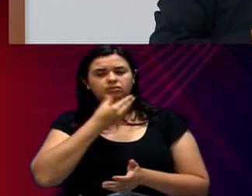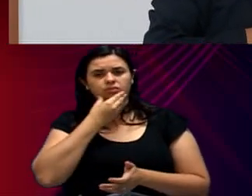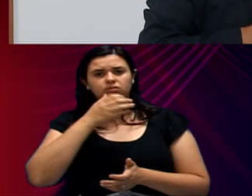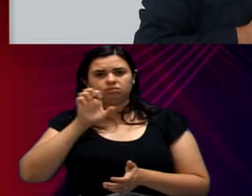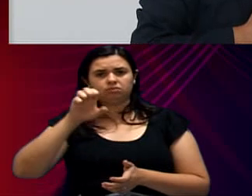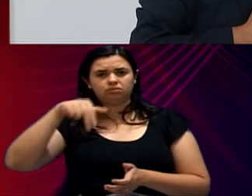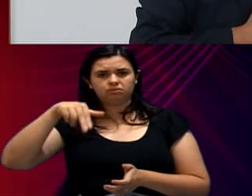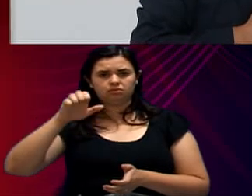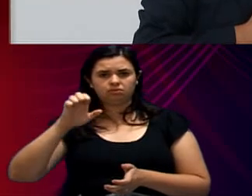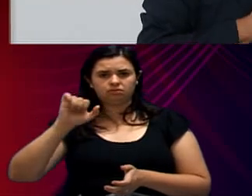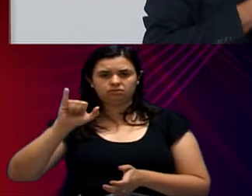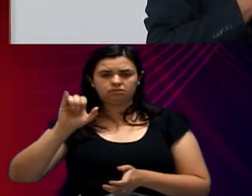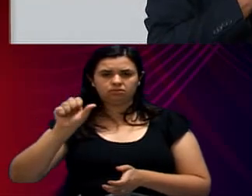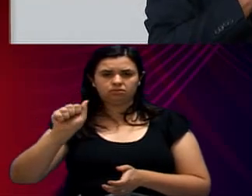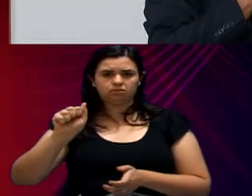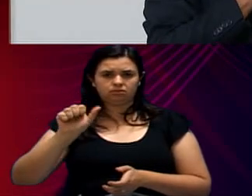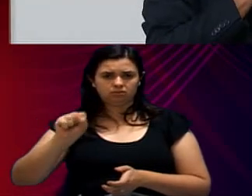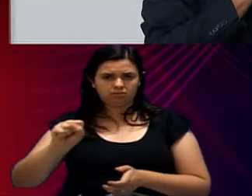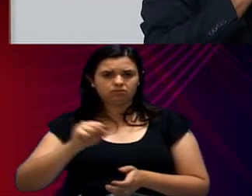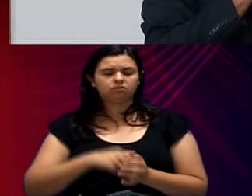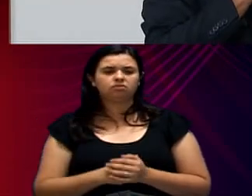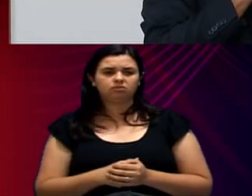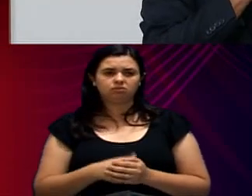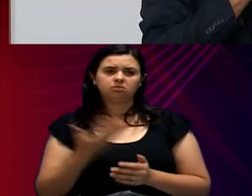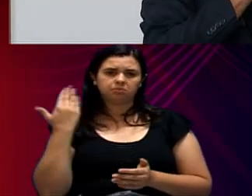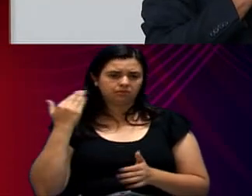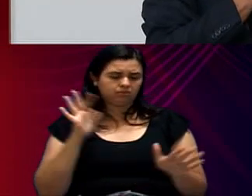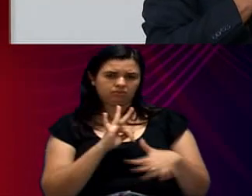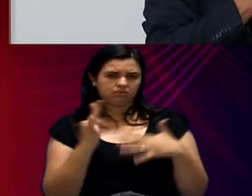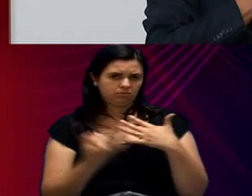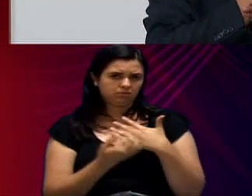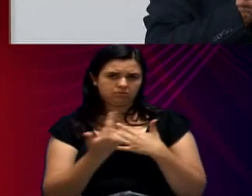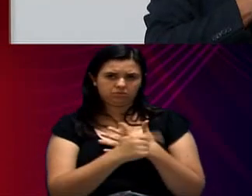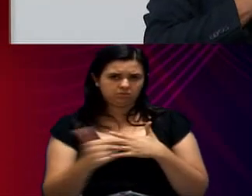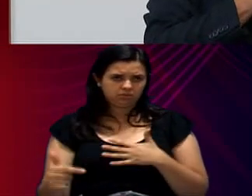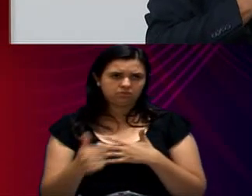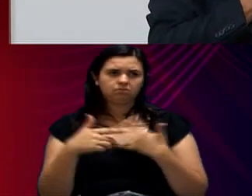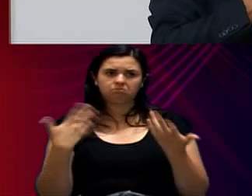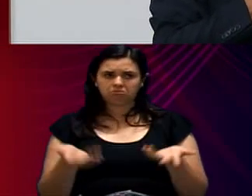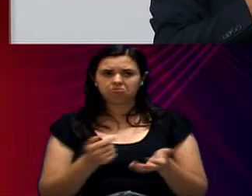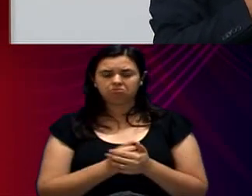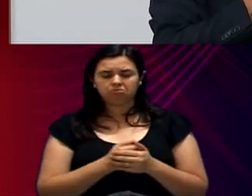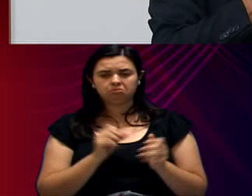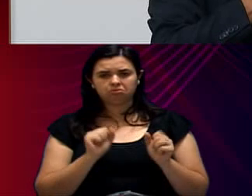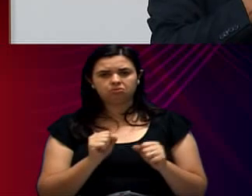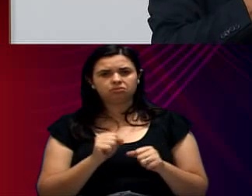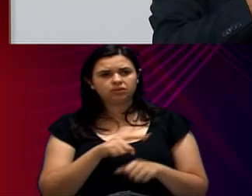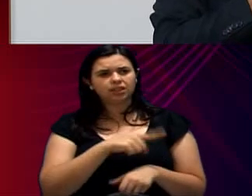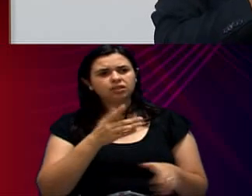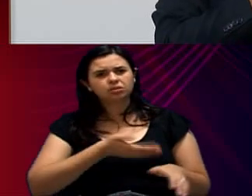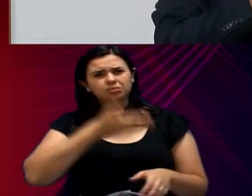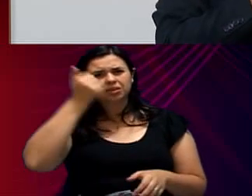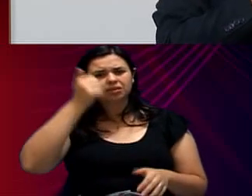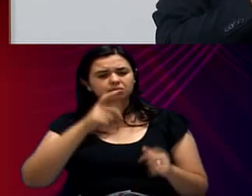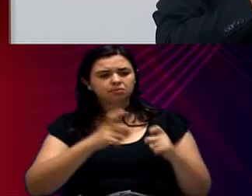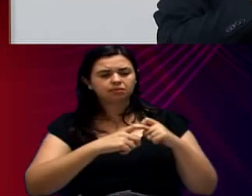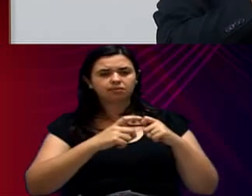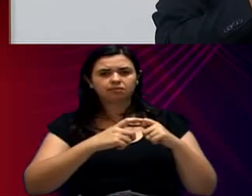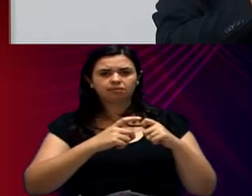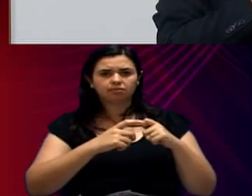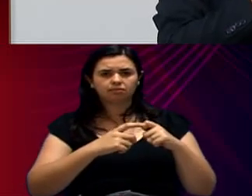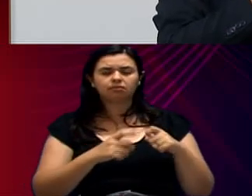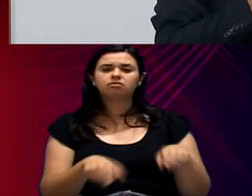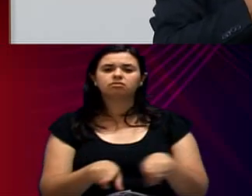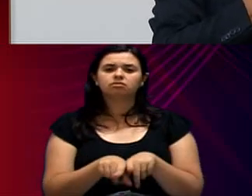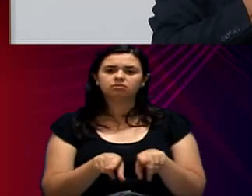tem hoje. Você lembra ela falar com uma população enorme. Aí, enorme. Né? E viu um dos melhores médicos que passou. Pô. Ele, o doutor Lair Ribeiro,